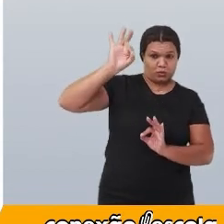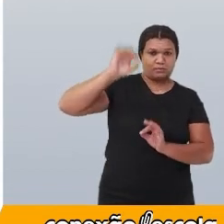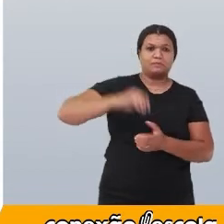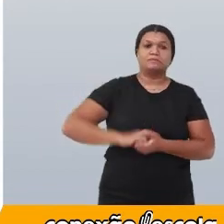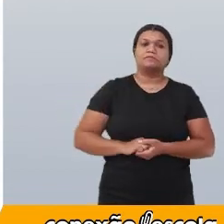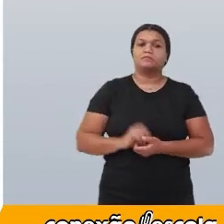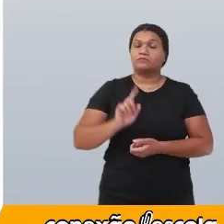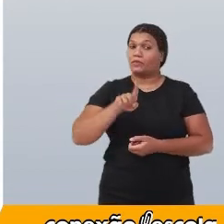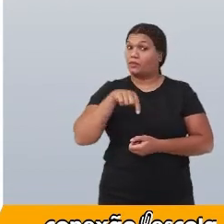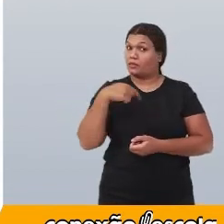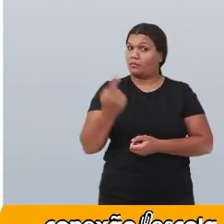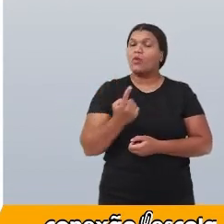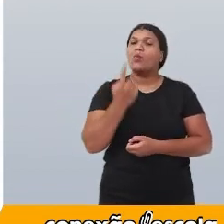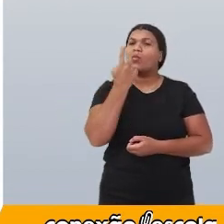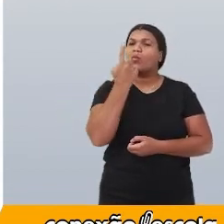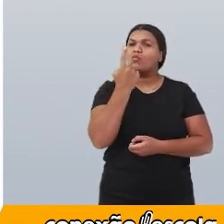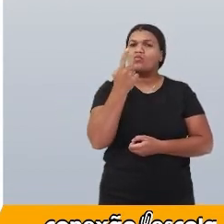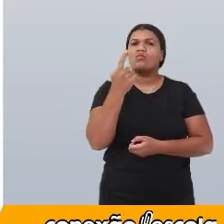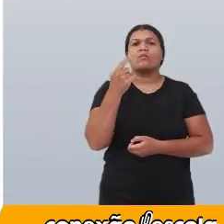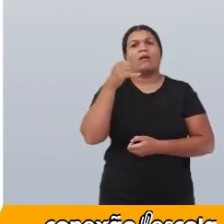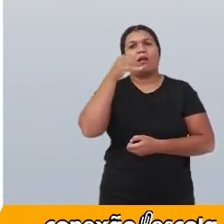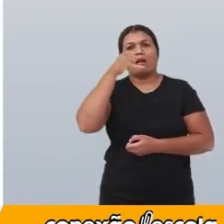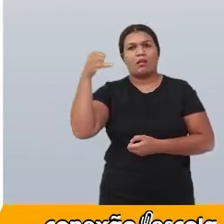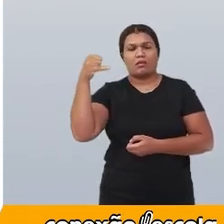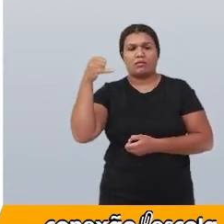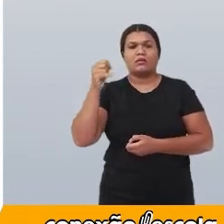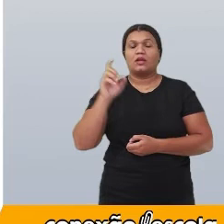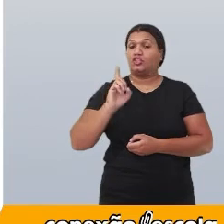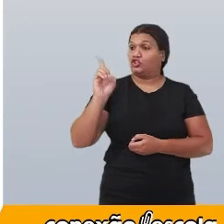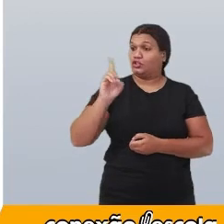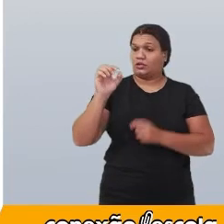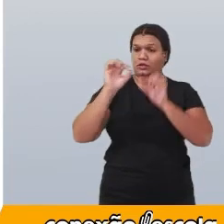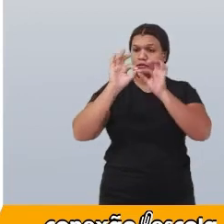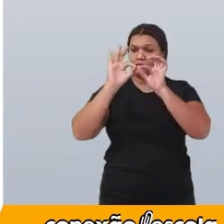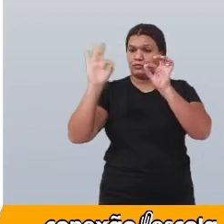seguida, uma linha para a direita,